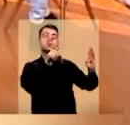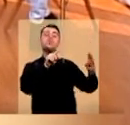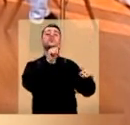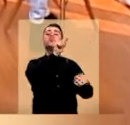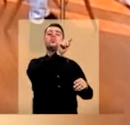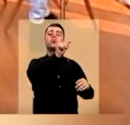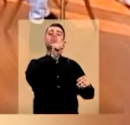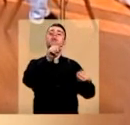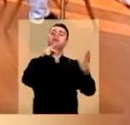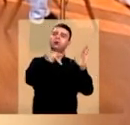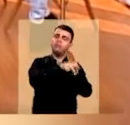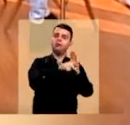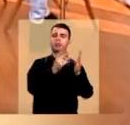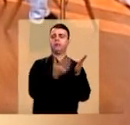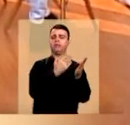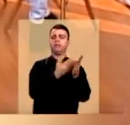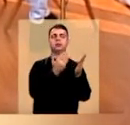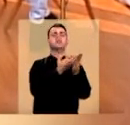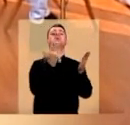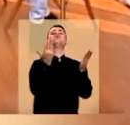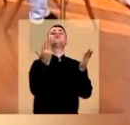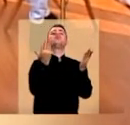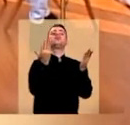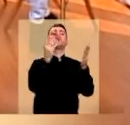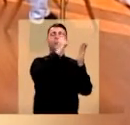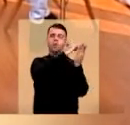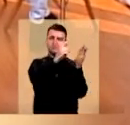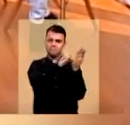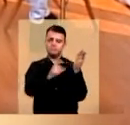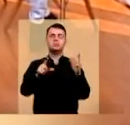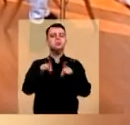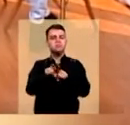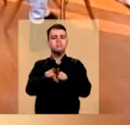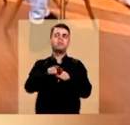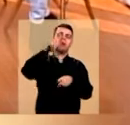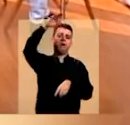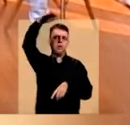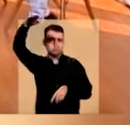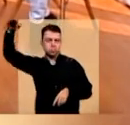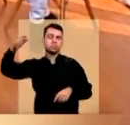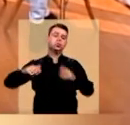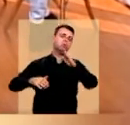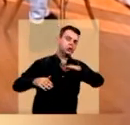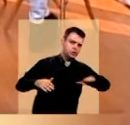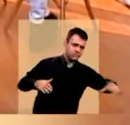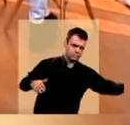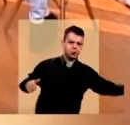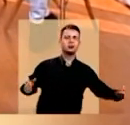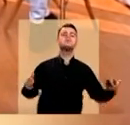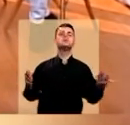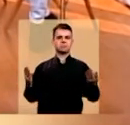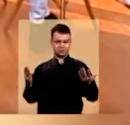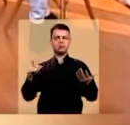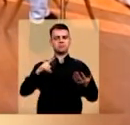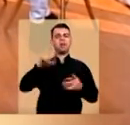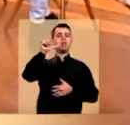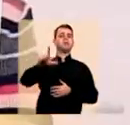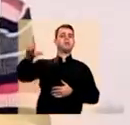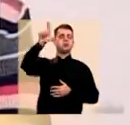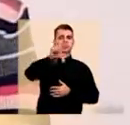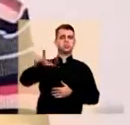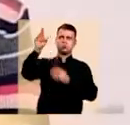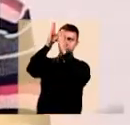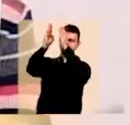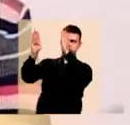Tem as adaptações dos clássicos e tem outros também em quadrinhos. Tem adulto e infantil. Que legal. Então, a gente separou